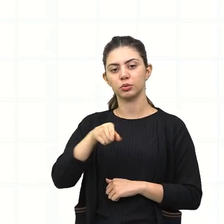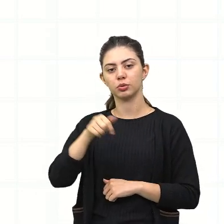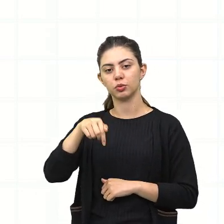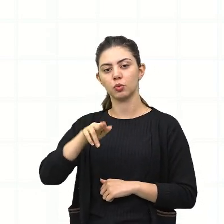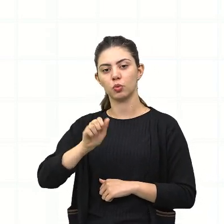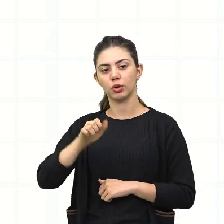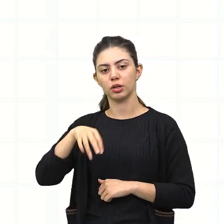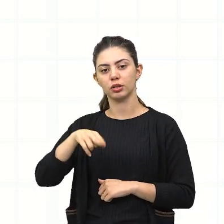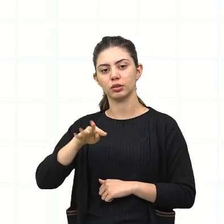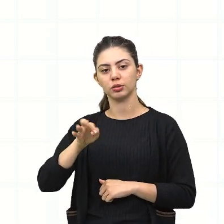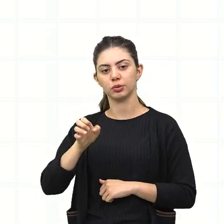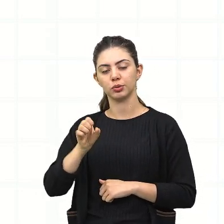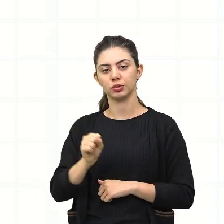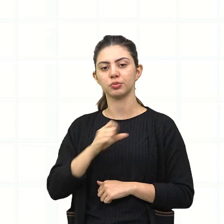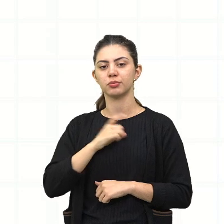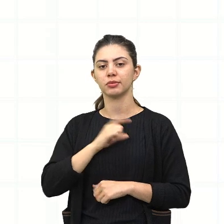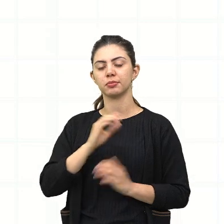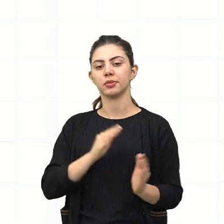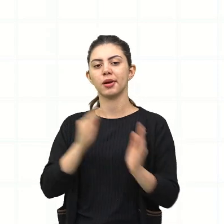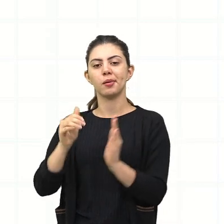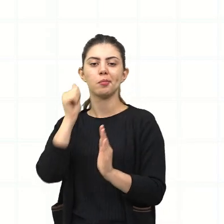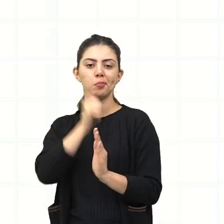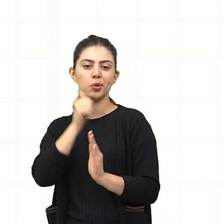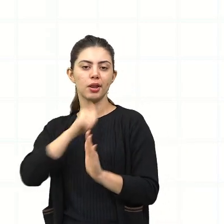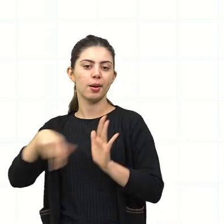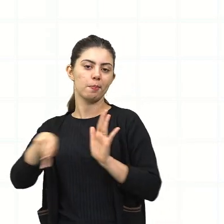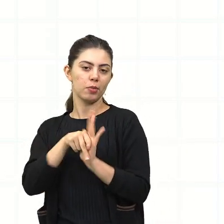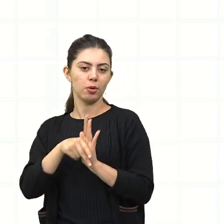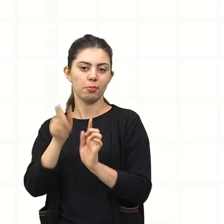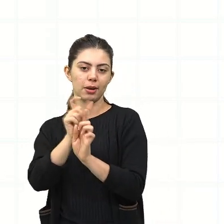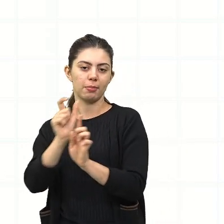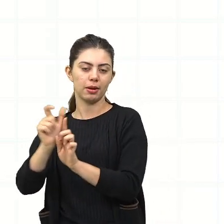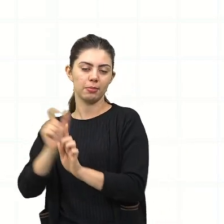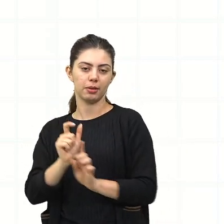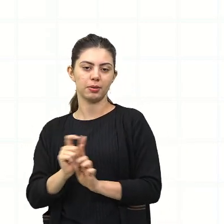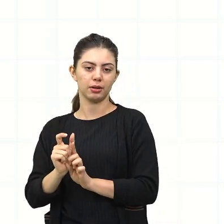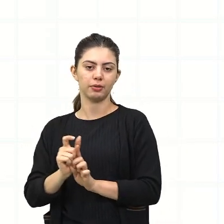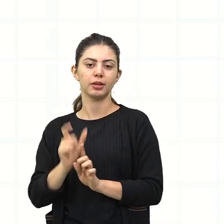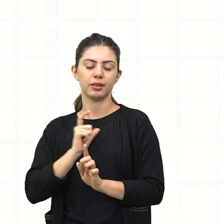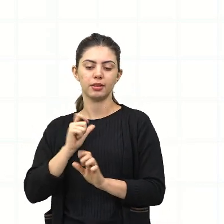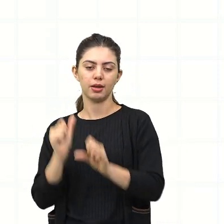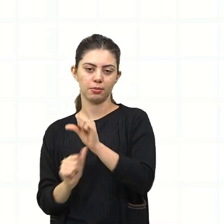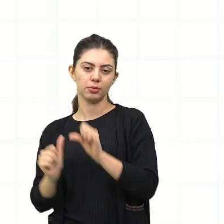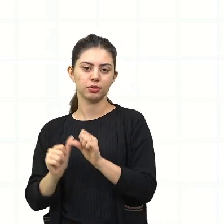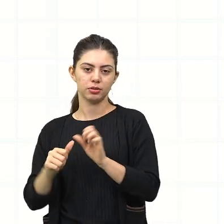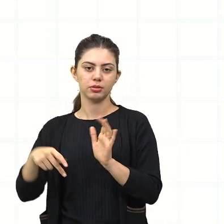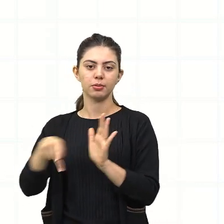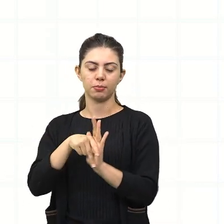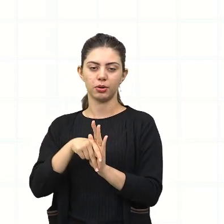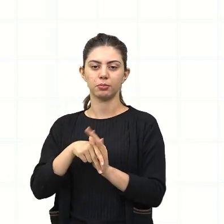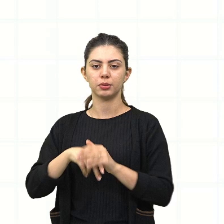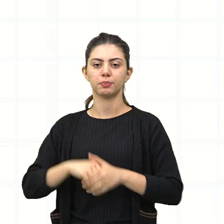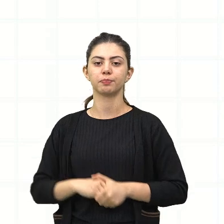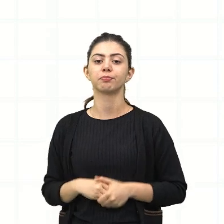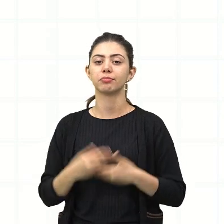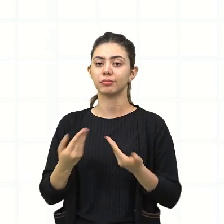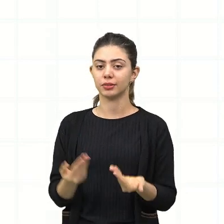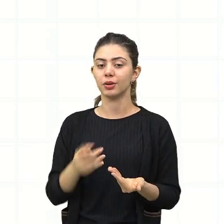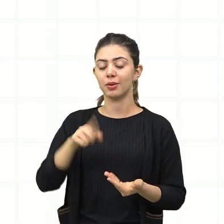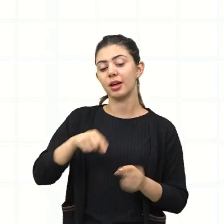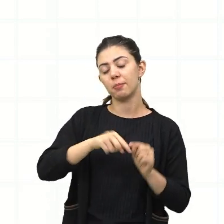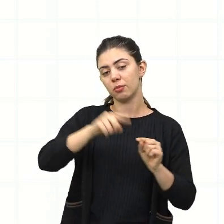feminino eu tenho a qual, as quais, cuja, cujas, quanta, quantas. Esses são variáveis que podem